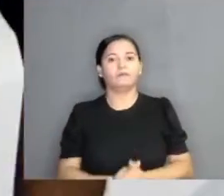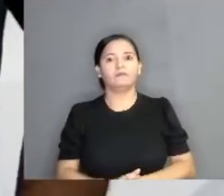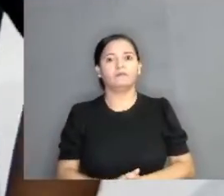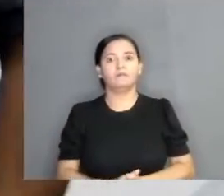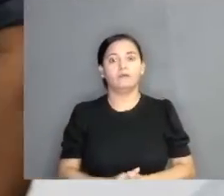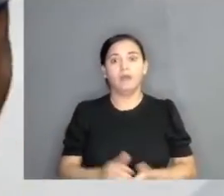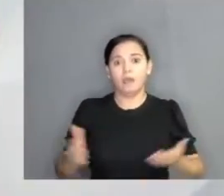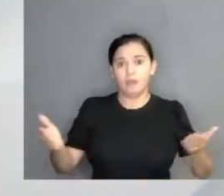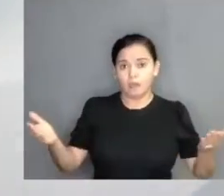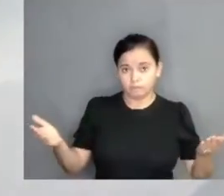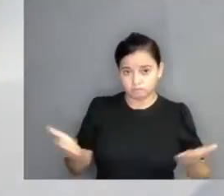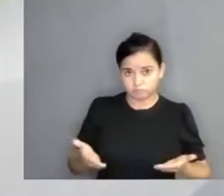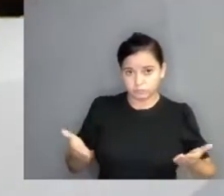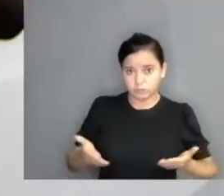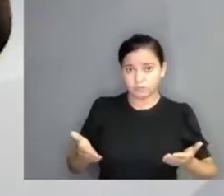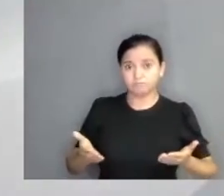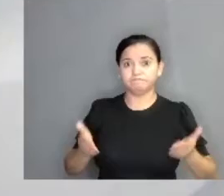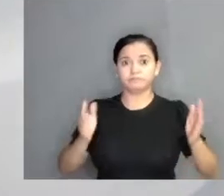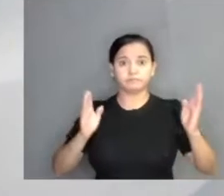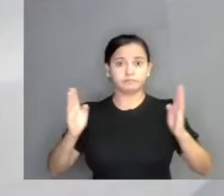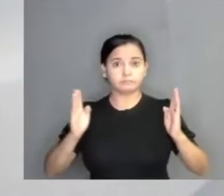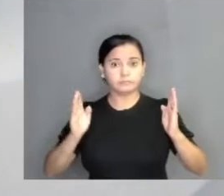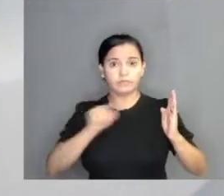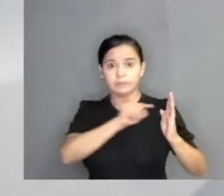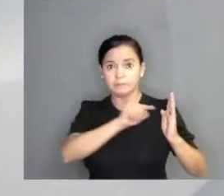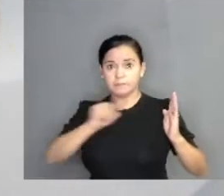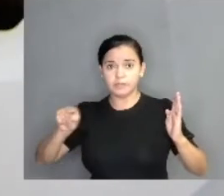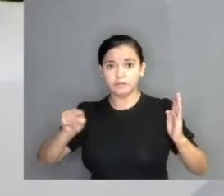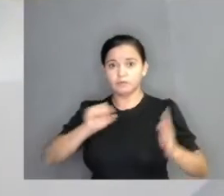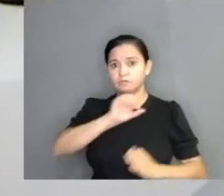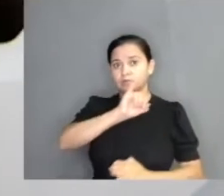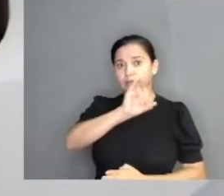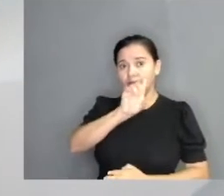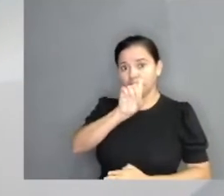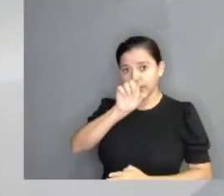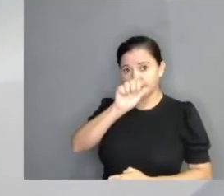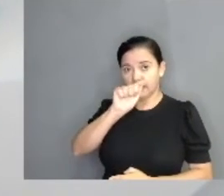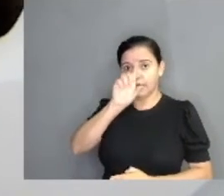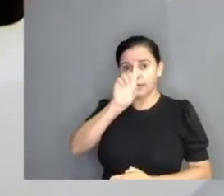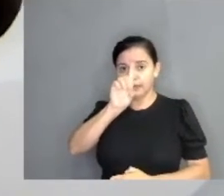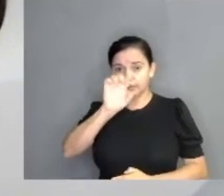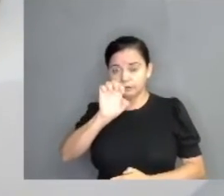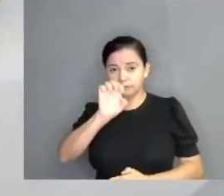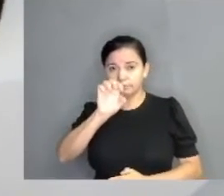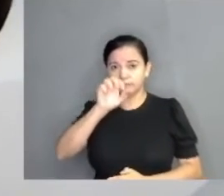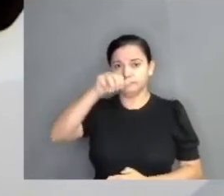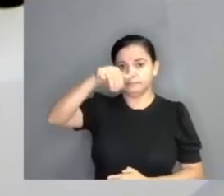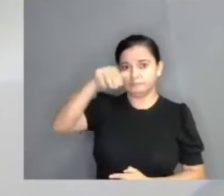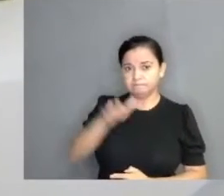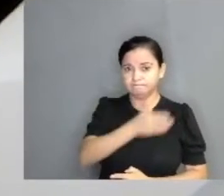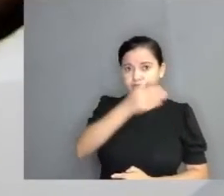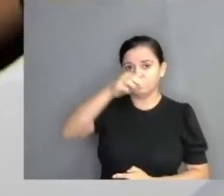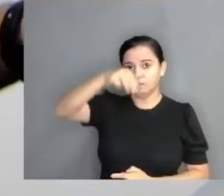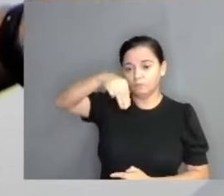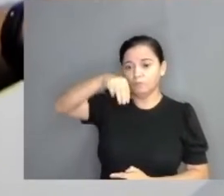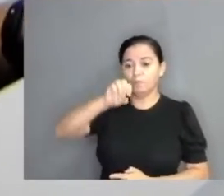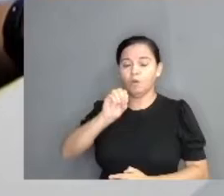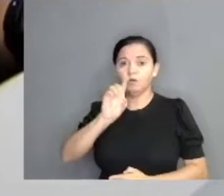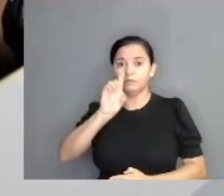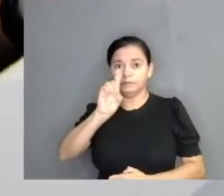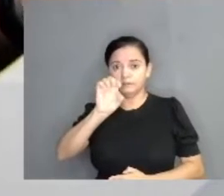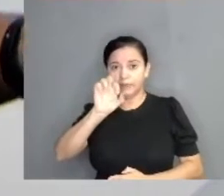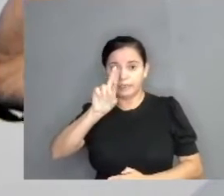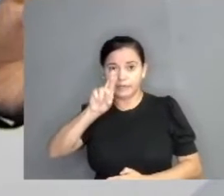ela demonstra uma mudança. Todas as informações estariam centradas na